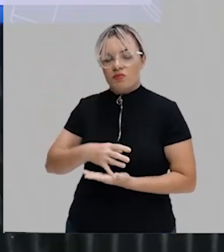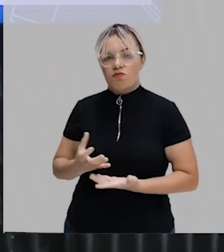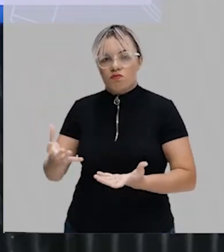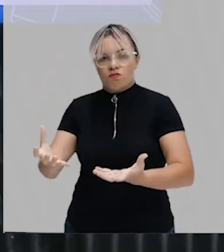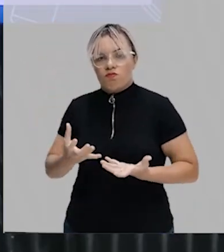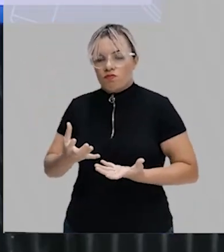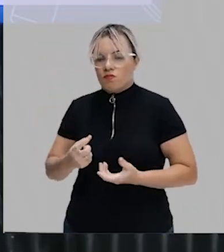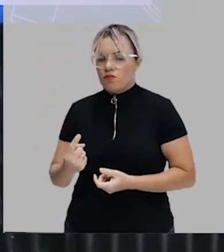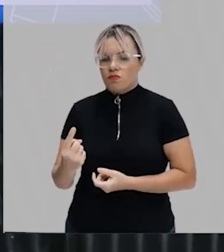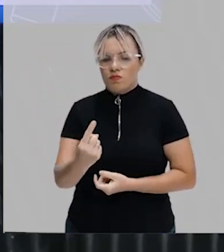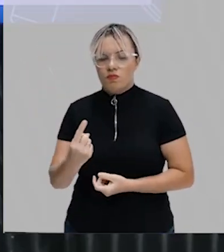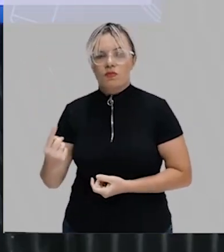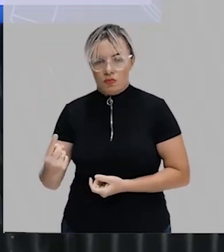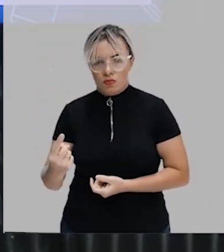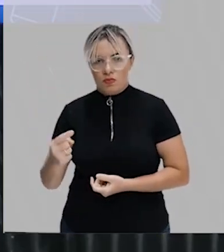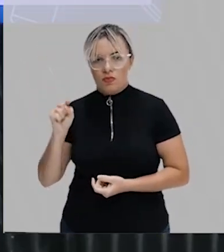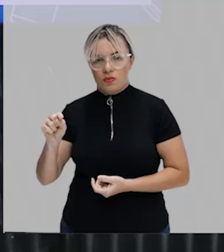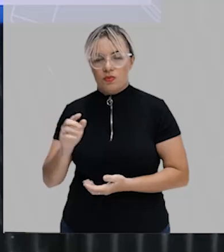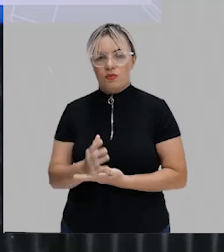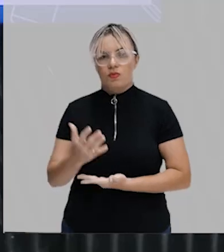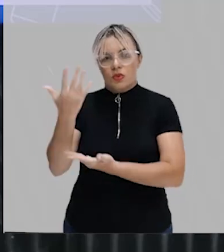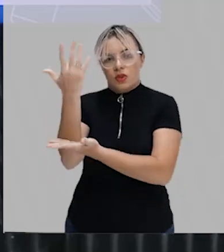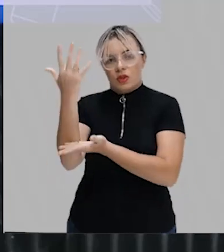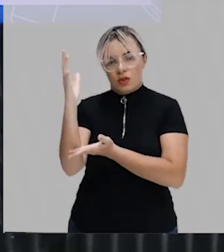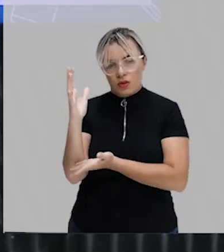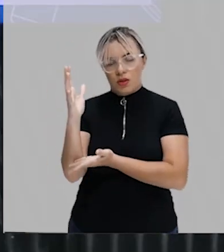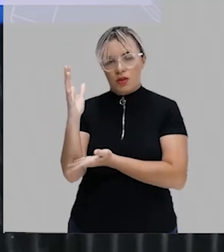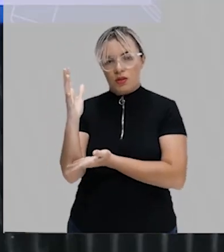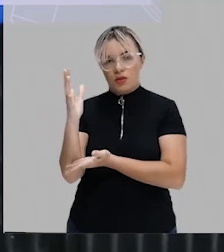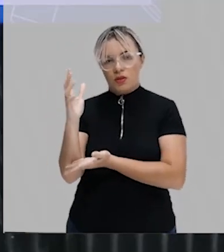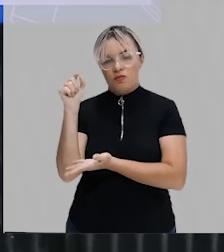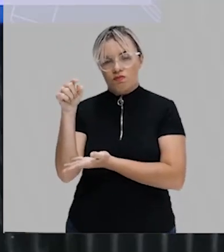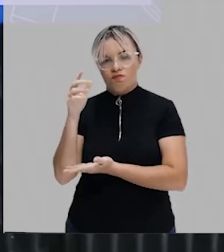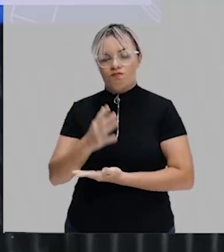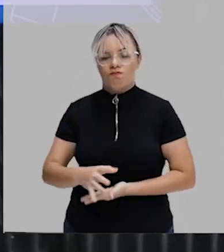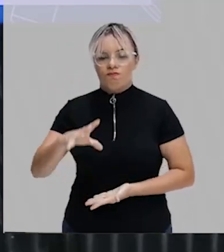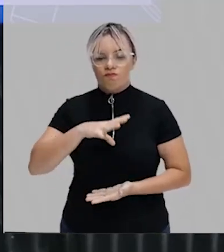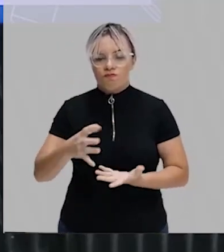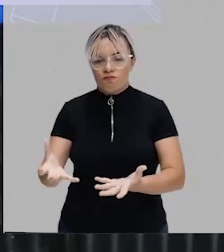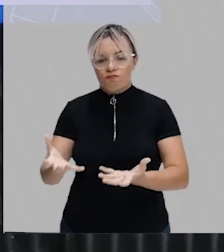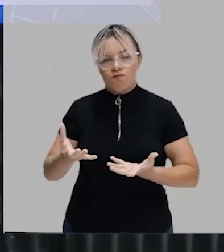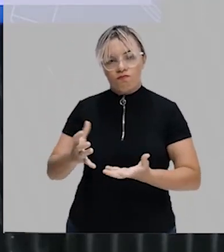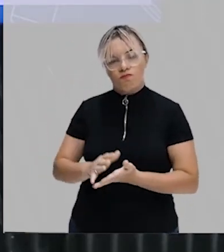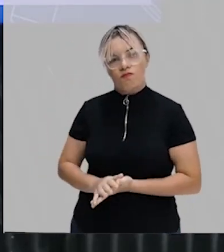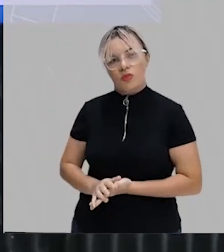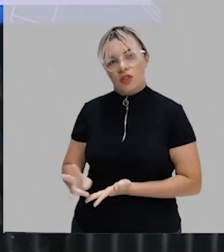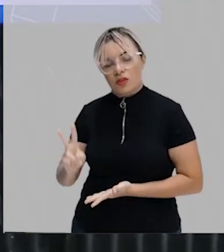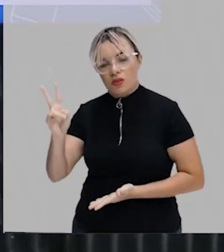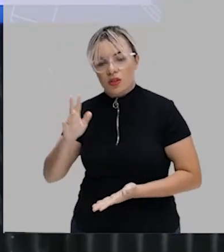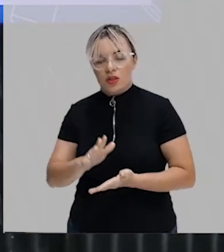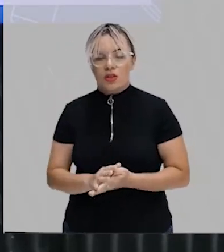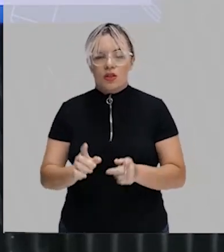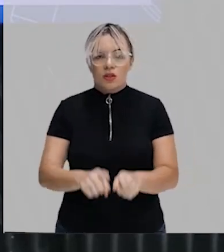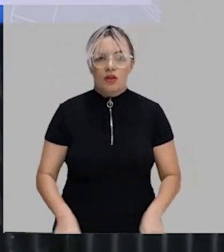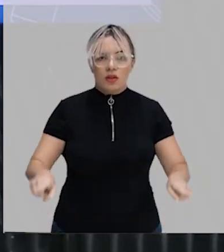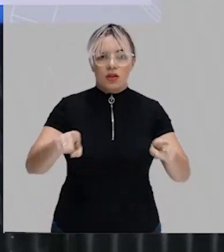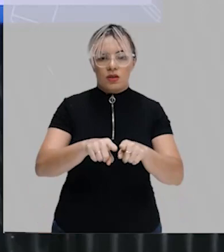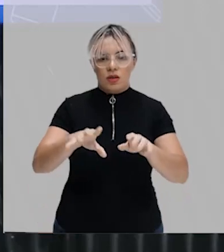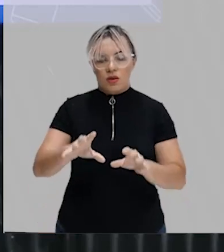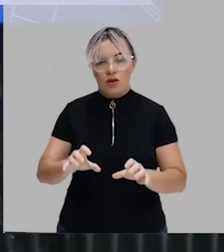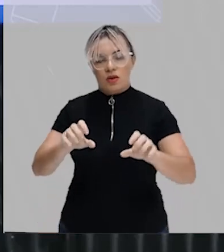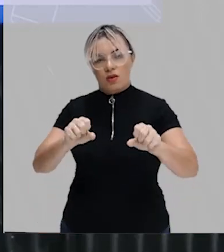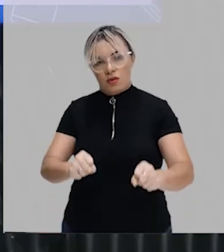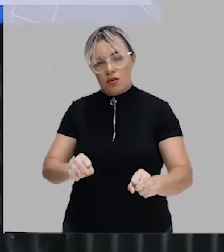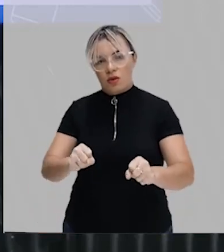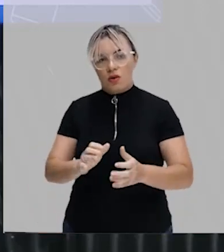estatal, um monopólio real sobre a sua exploração. Tivemos o predomínio de uma mão de obra